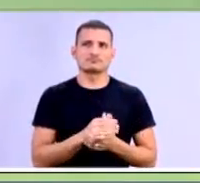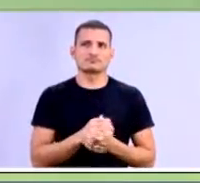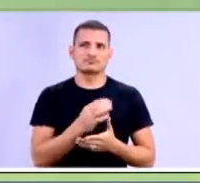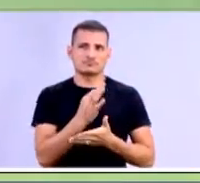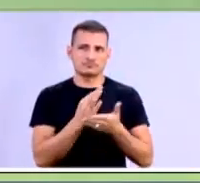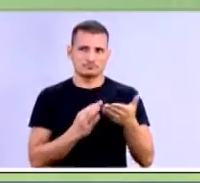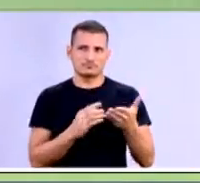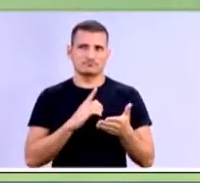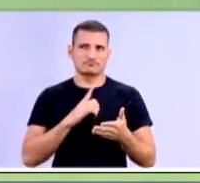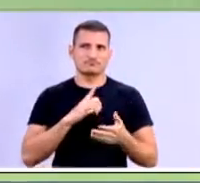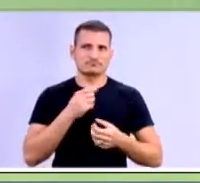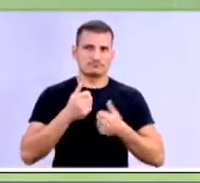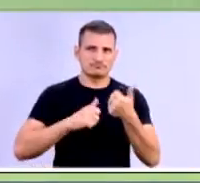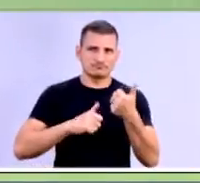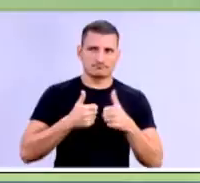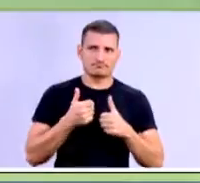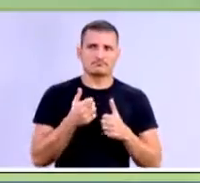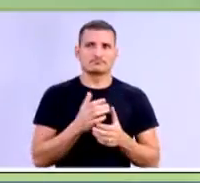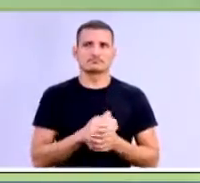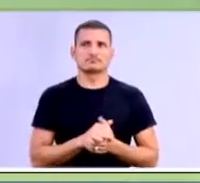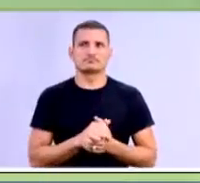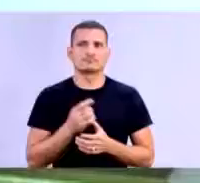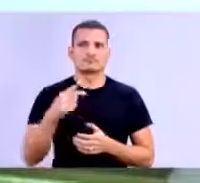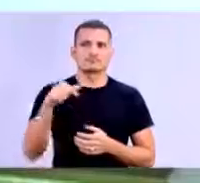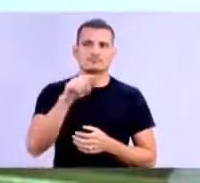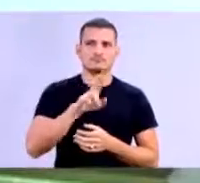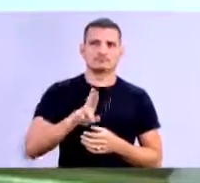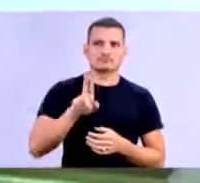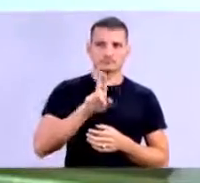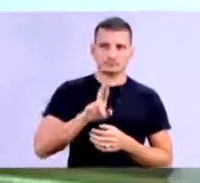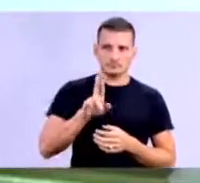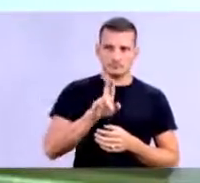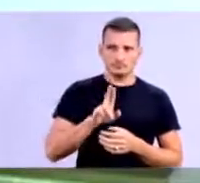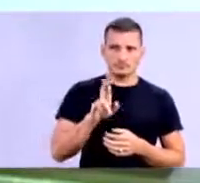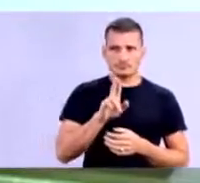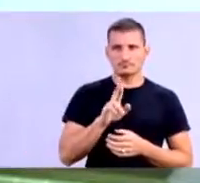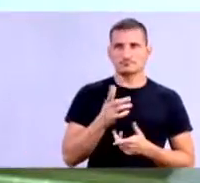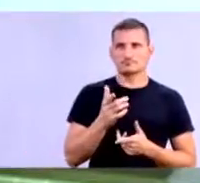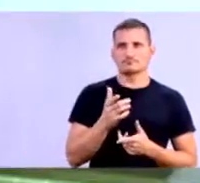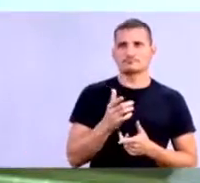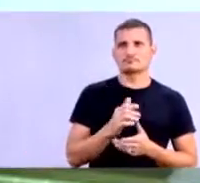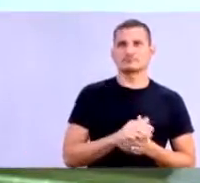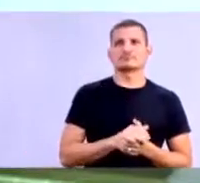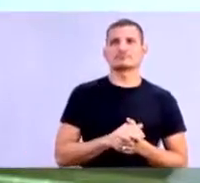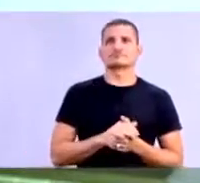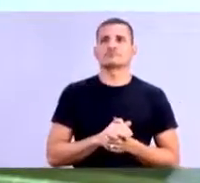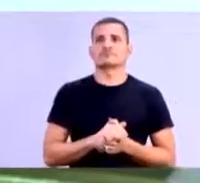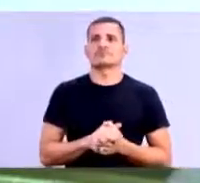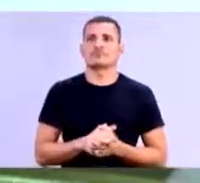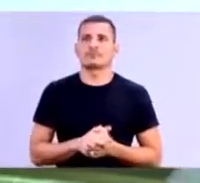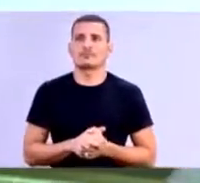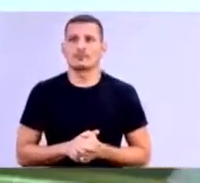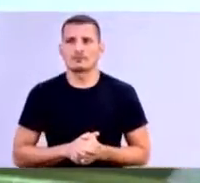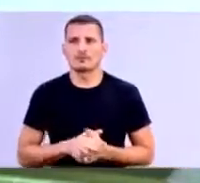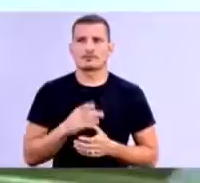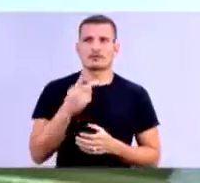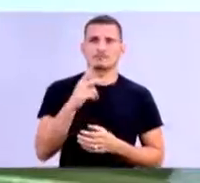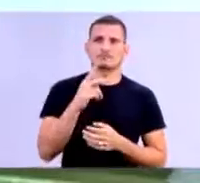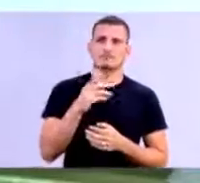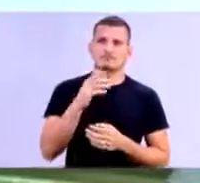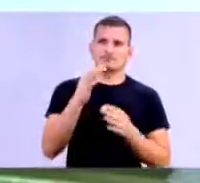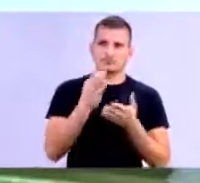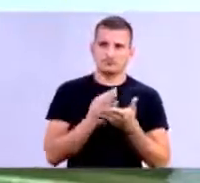tenha qualidade, para que você utilize aquelas características que nós falamos anteriormente, para que o seu texto